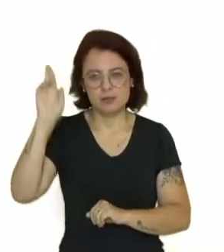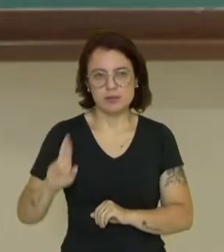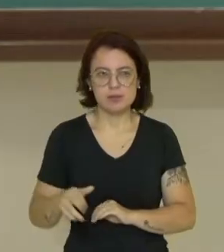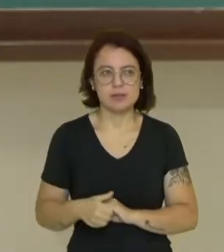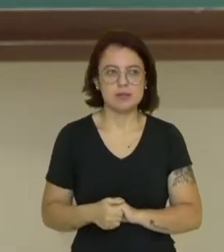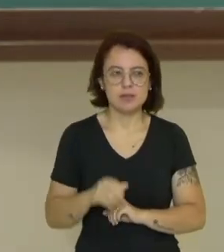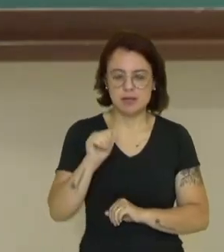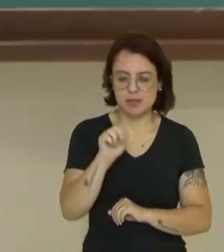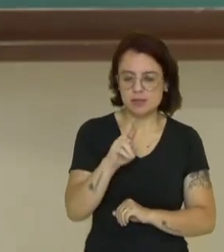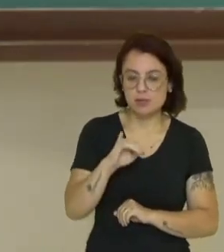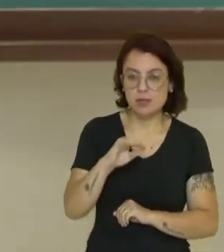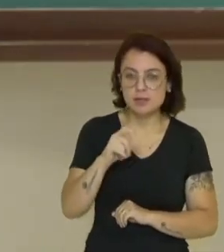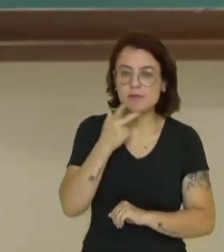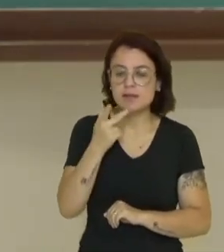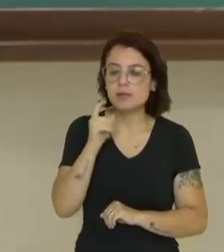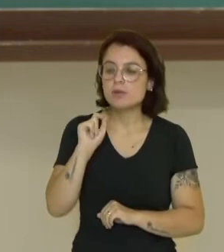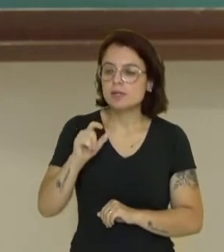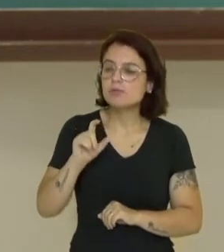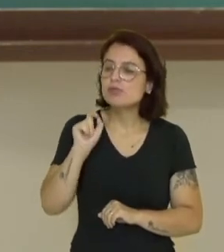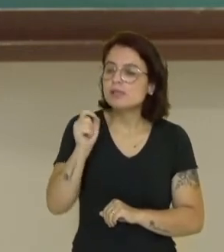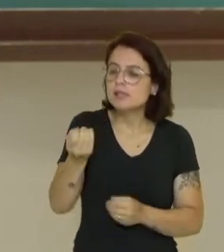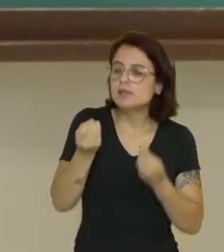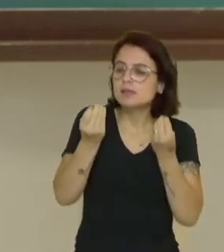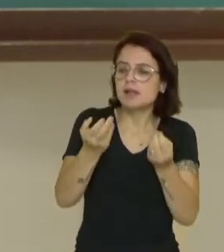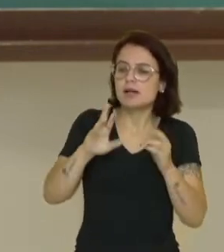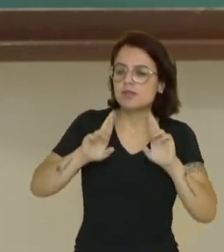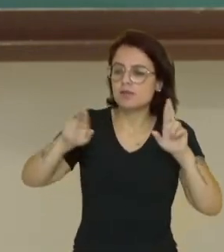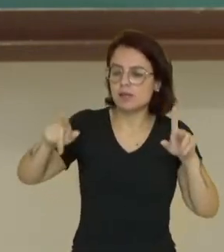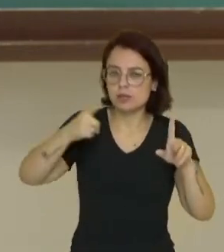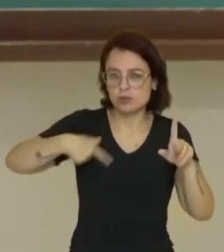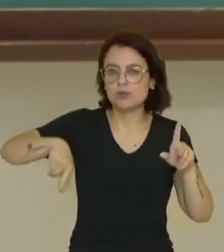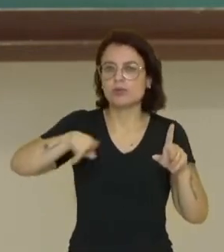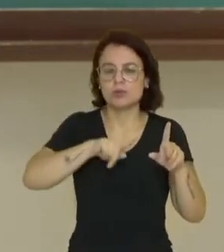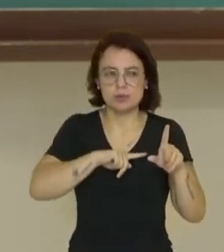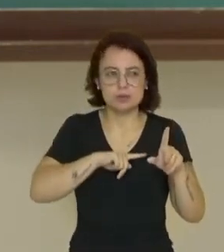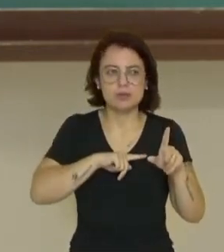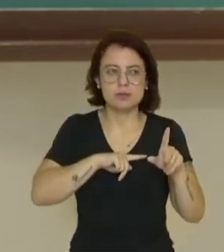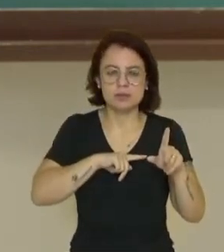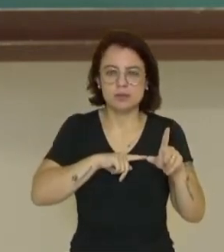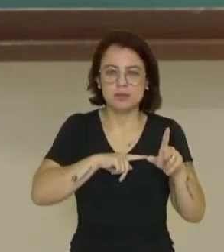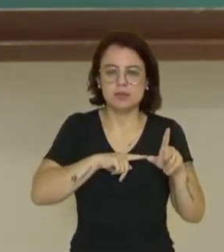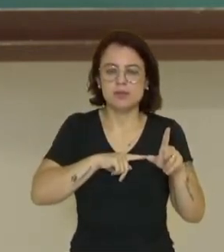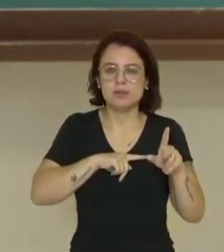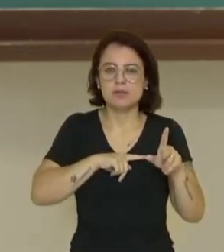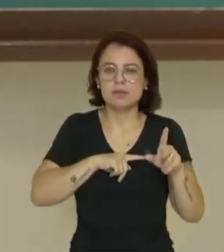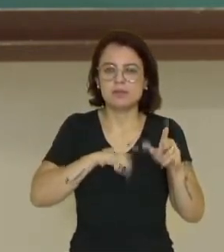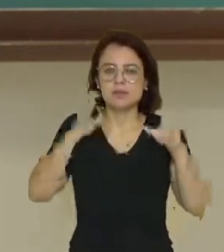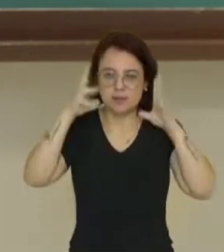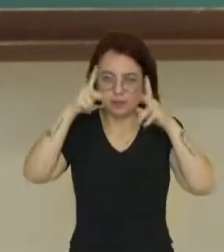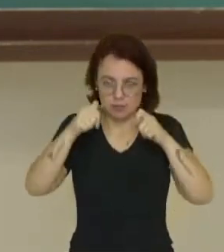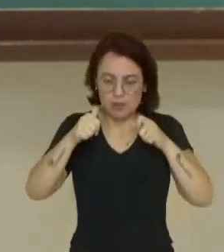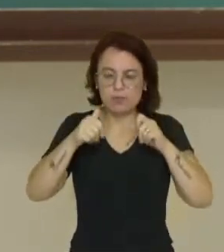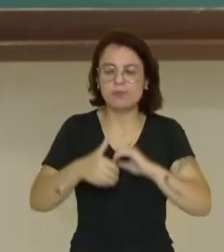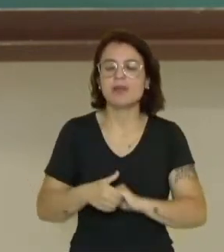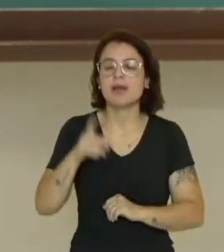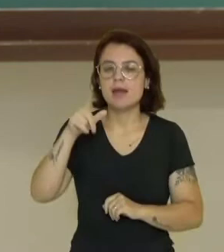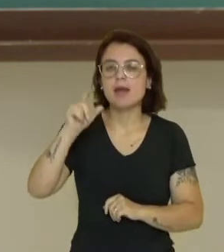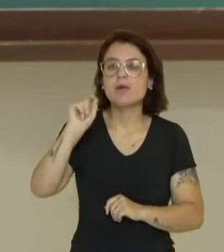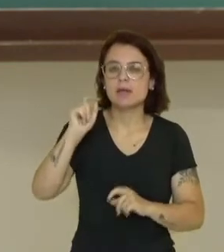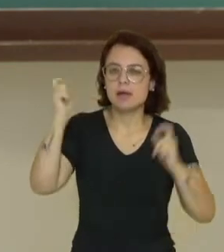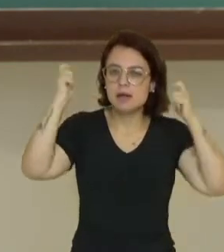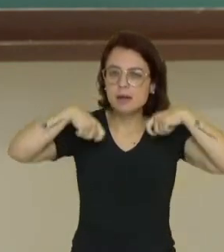Aristóteles vai dizer que o que diferencia nós do resto de toda a população animal é justamente a capacidade